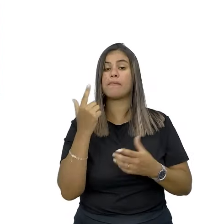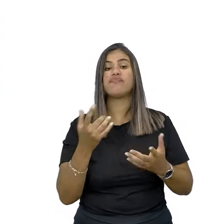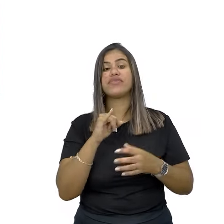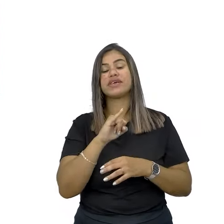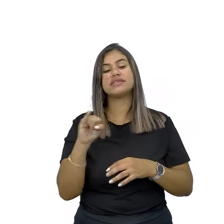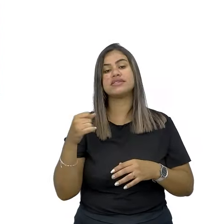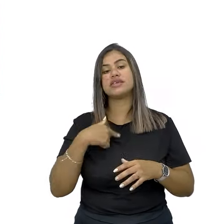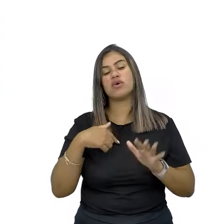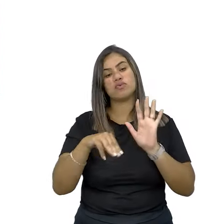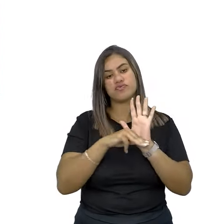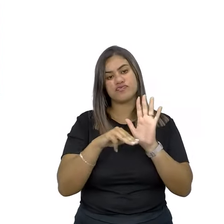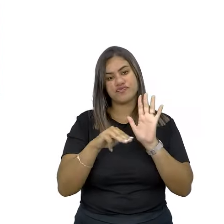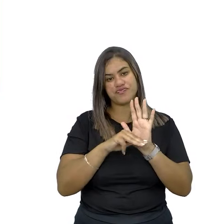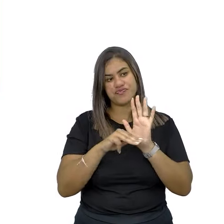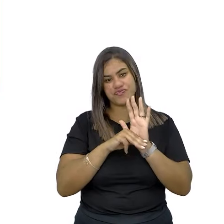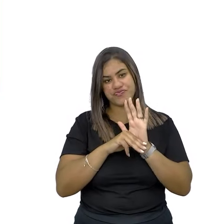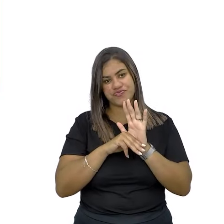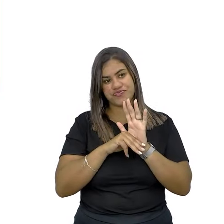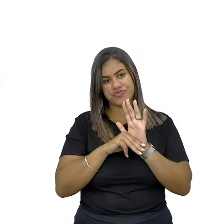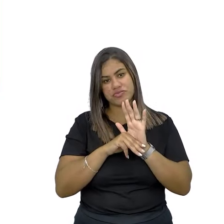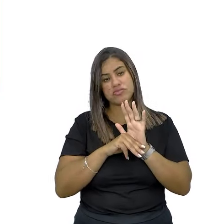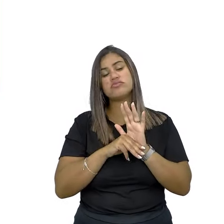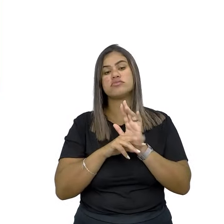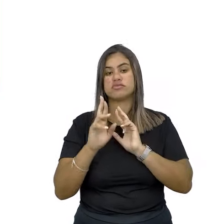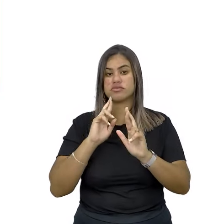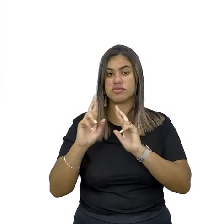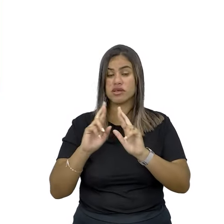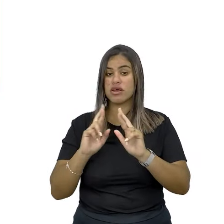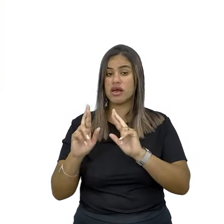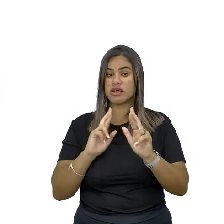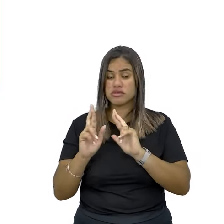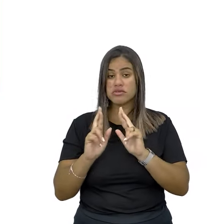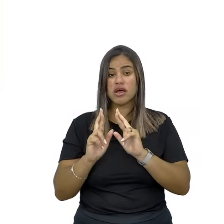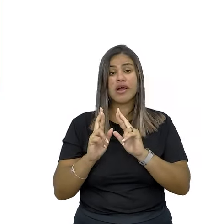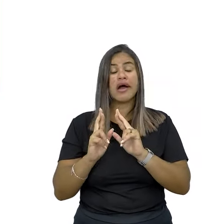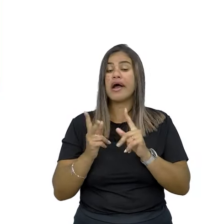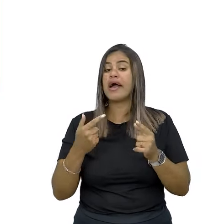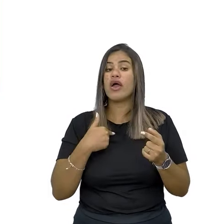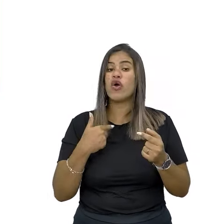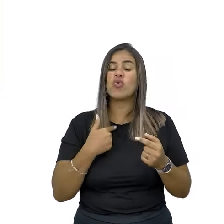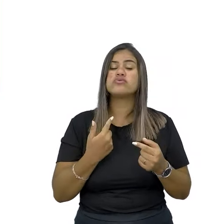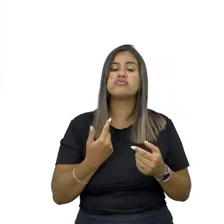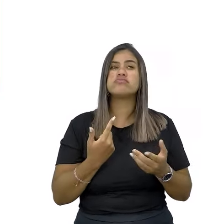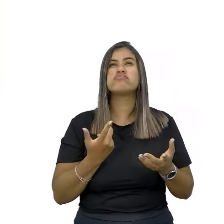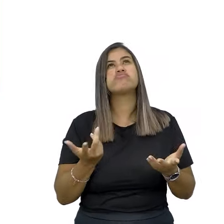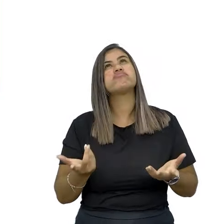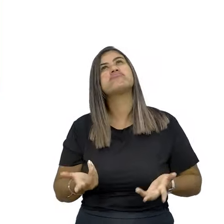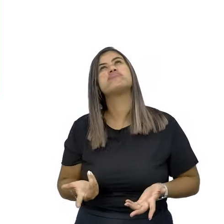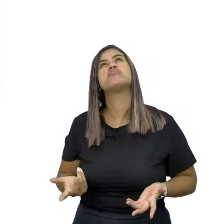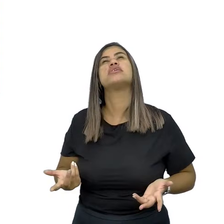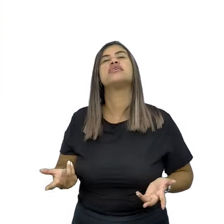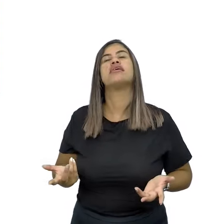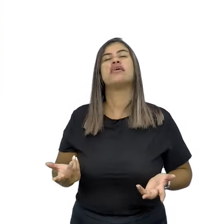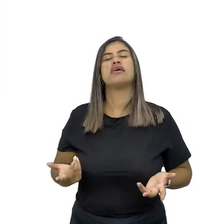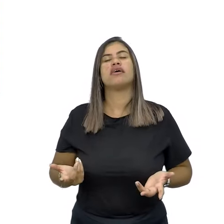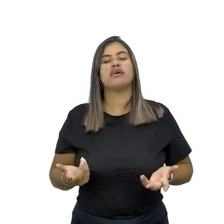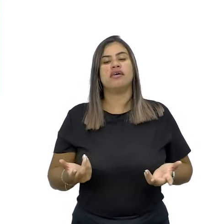aplicar a metodologia da resolução de problemas, como é que eu vou